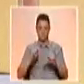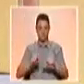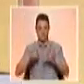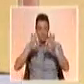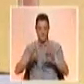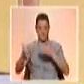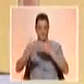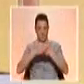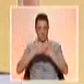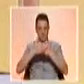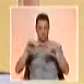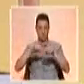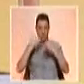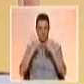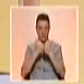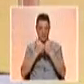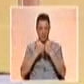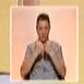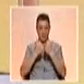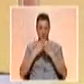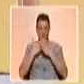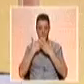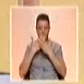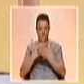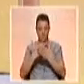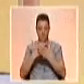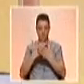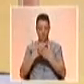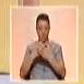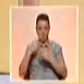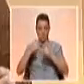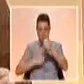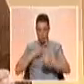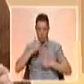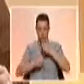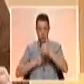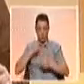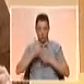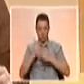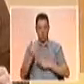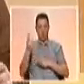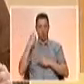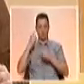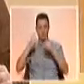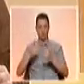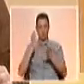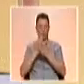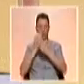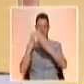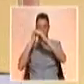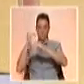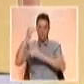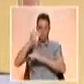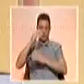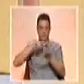Estamos no fecho do programa, mas eu queria pedir ainda à Paula Castro que nos desse conta de um concurso, não foi? Que foi lançado ontem pela Escola Superior de